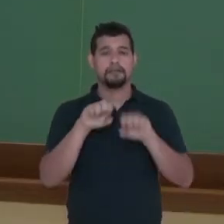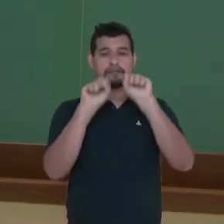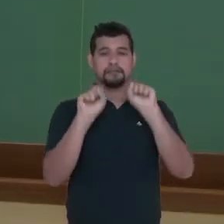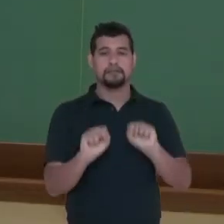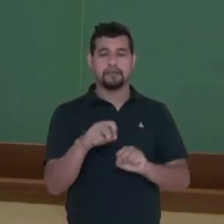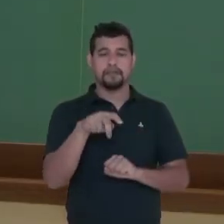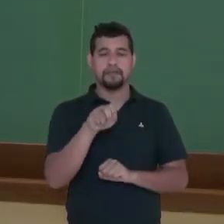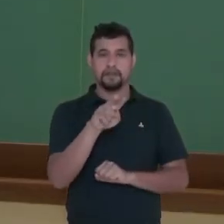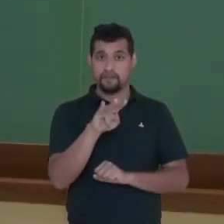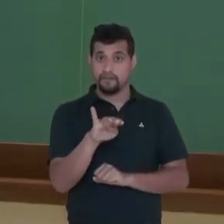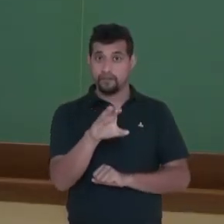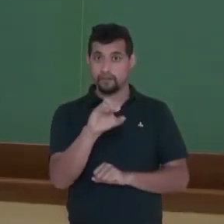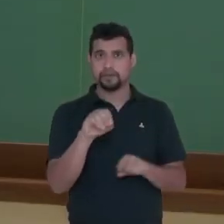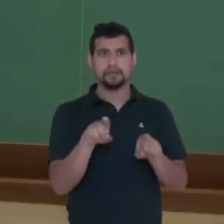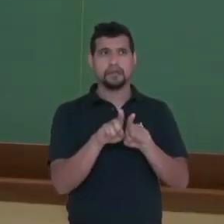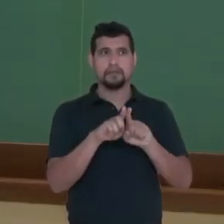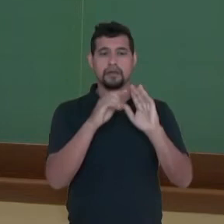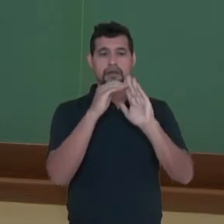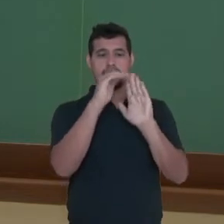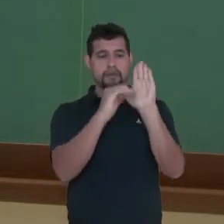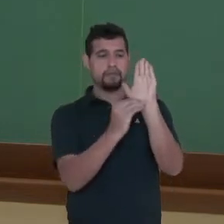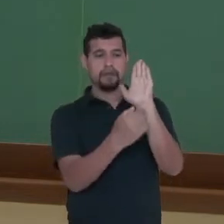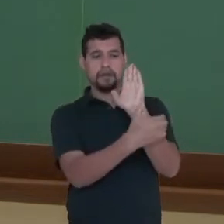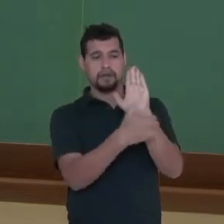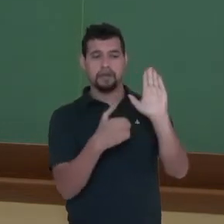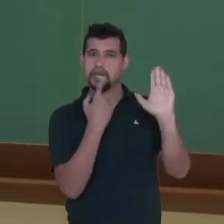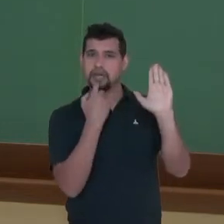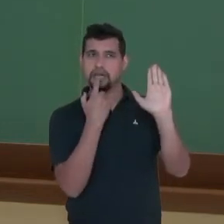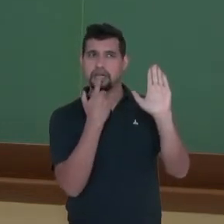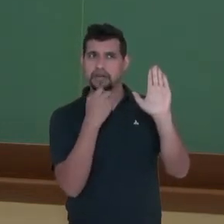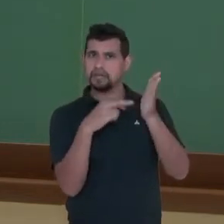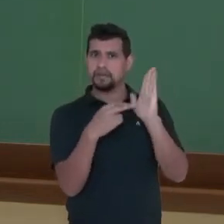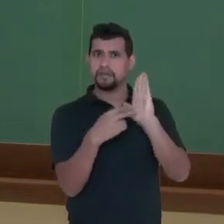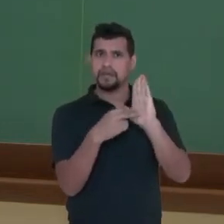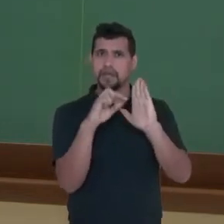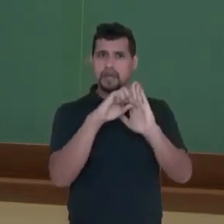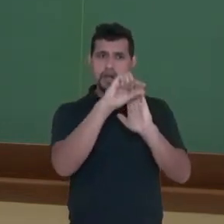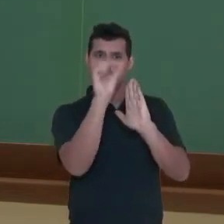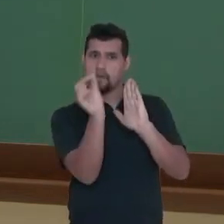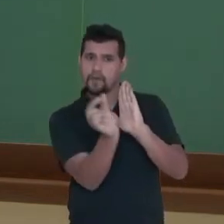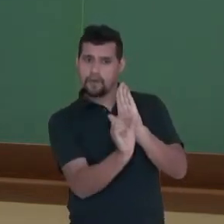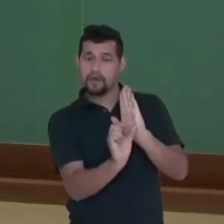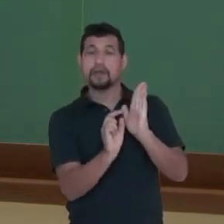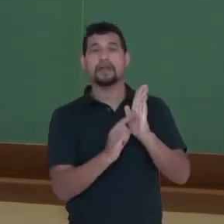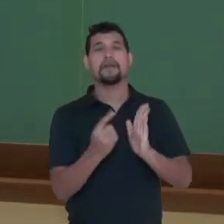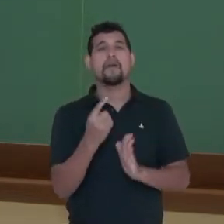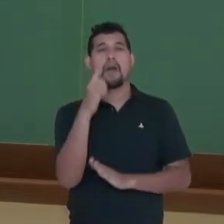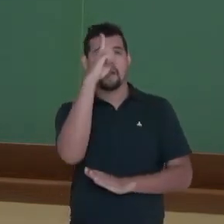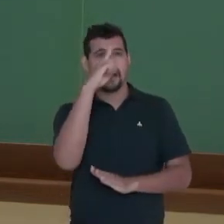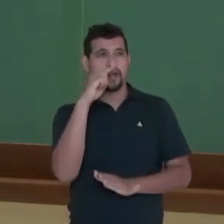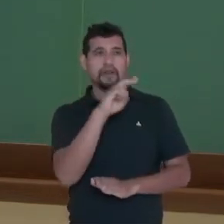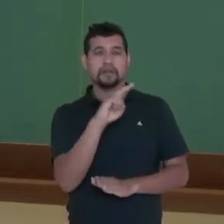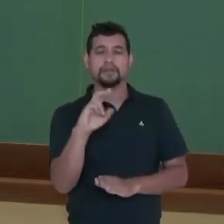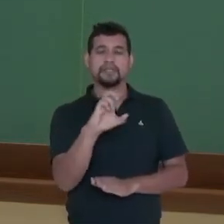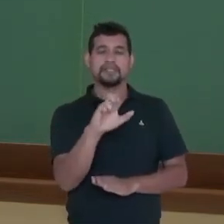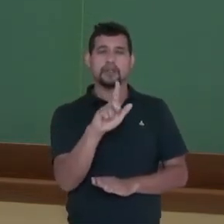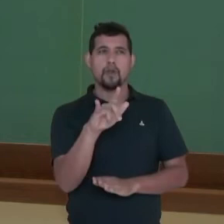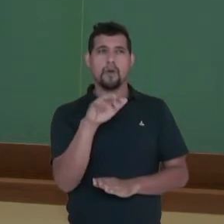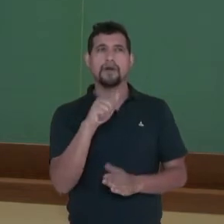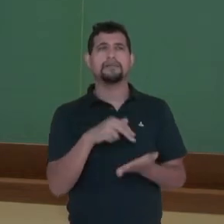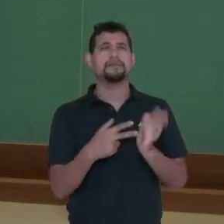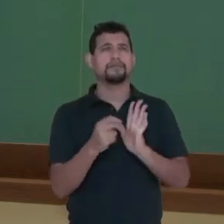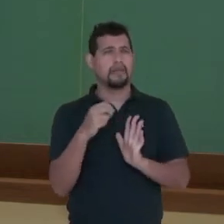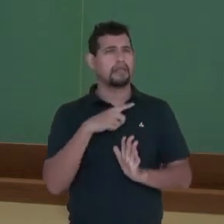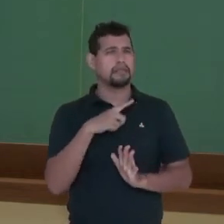nervoso. Embaixo é a notocorda, que é o molde da coluna vertebral. Esse em amarelo é chamado de celoma, que é essa cavidade